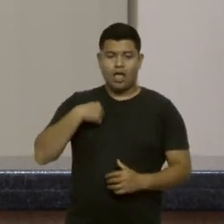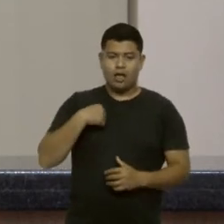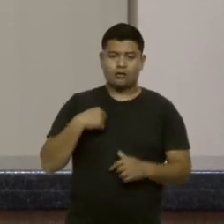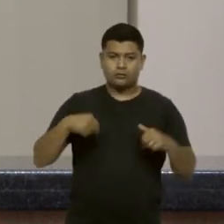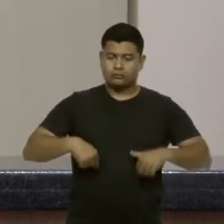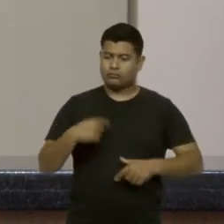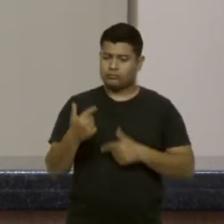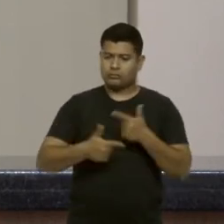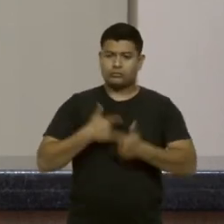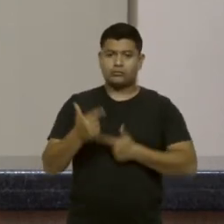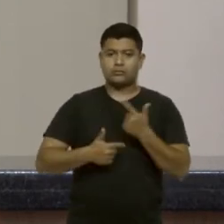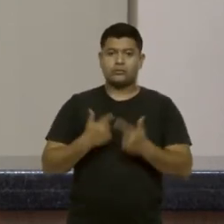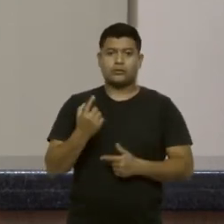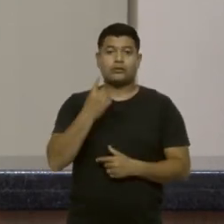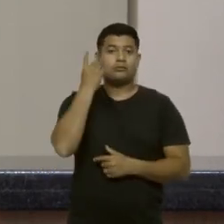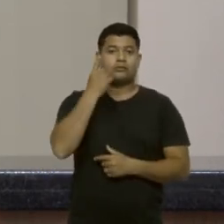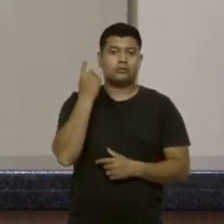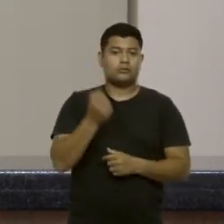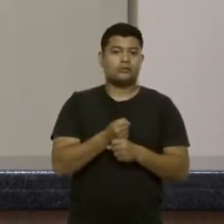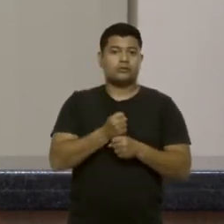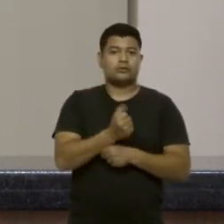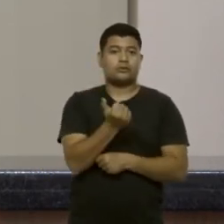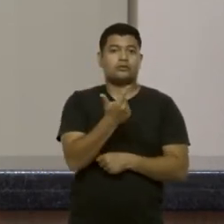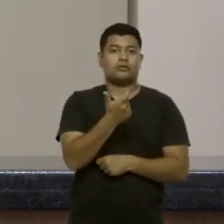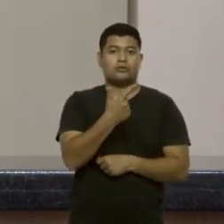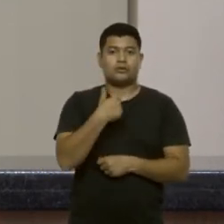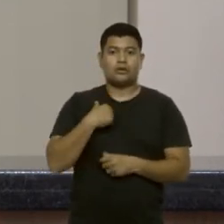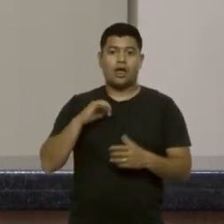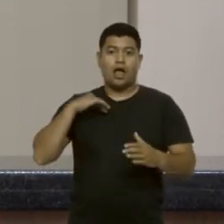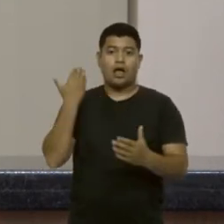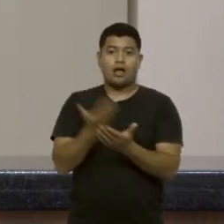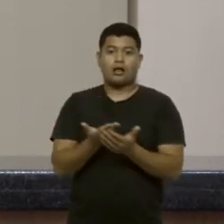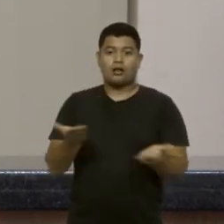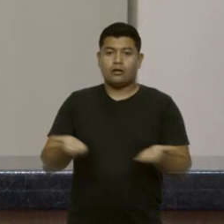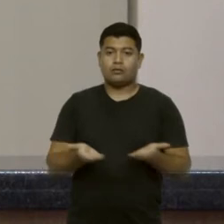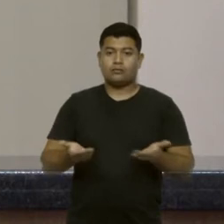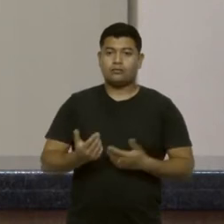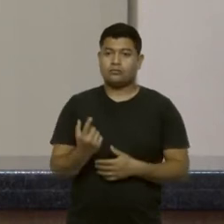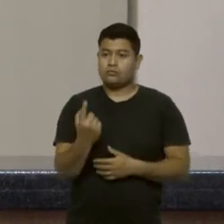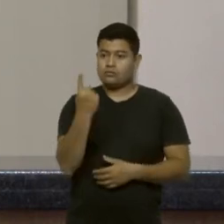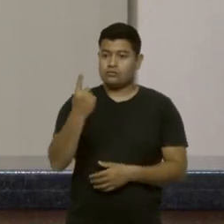deputado. Até hoje eu vi, numa eleição,